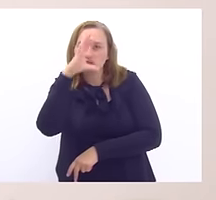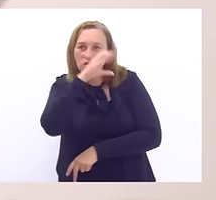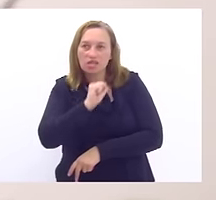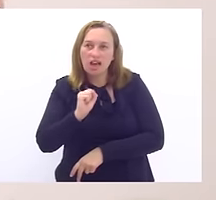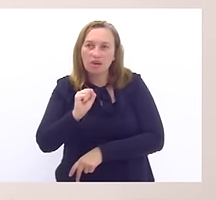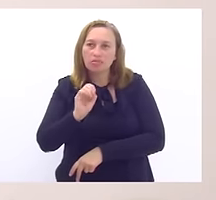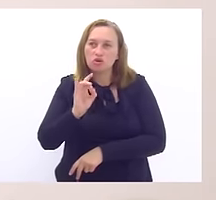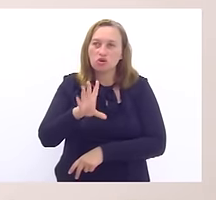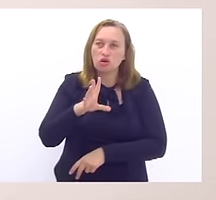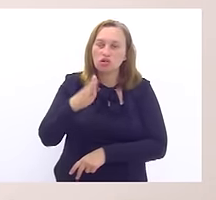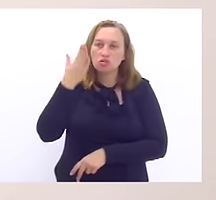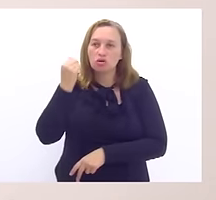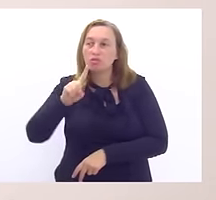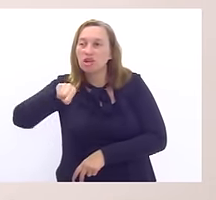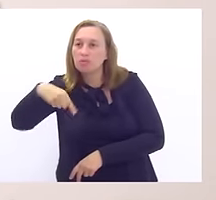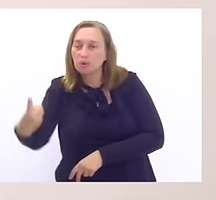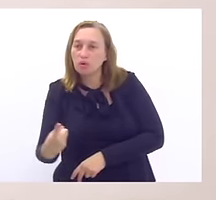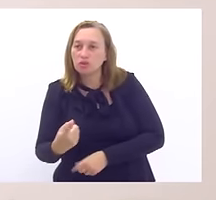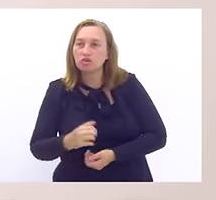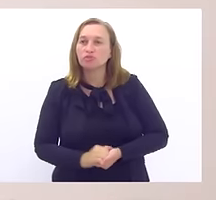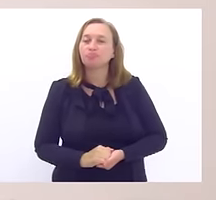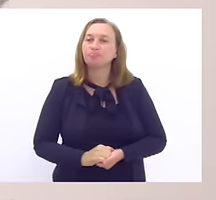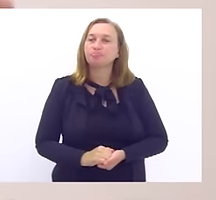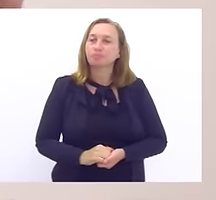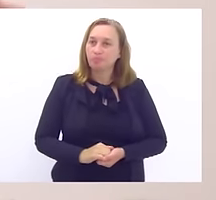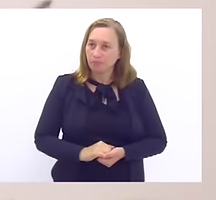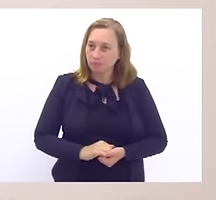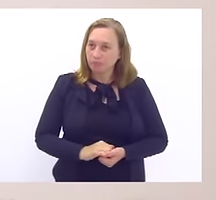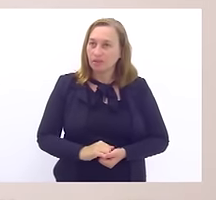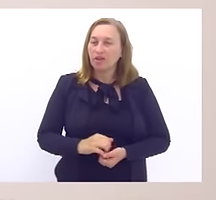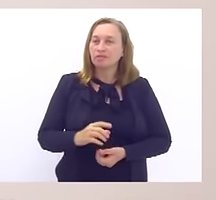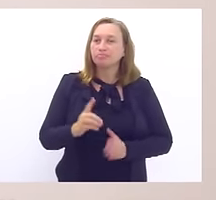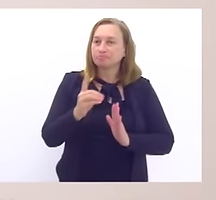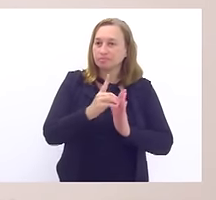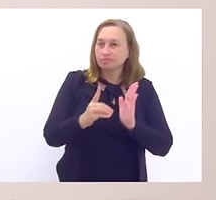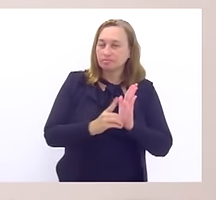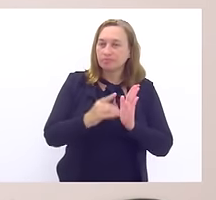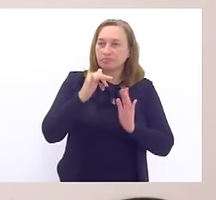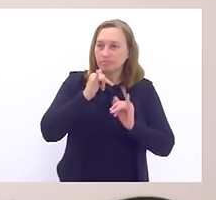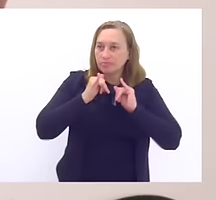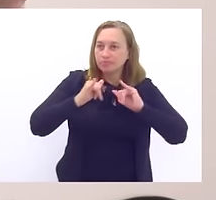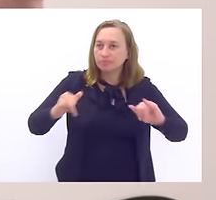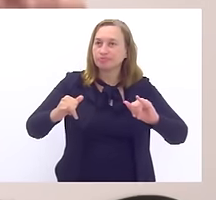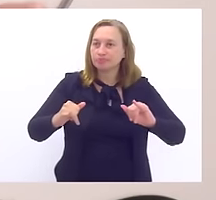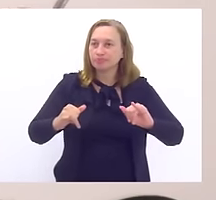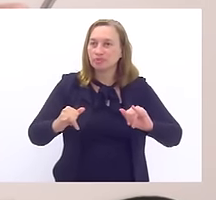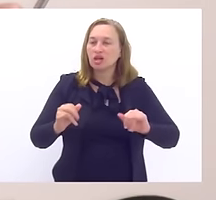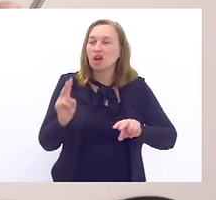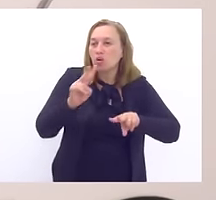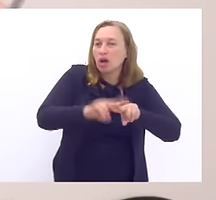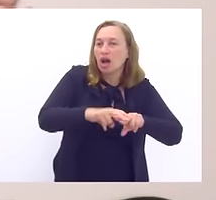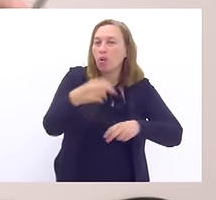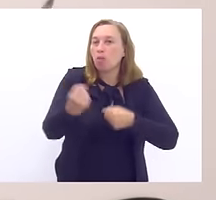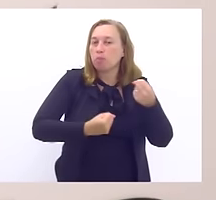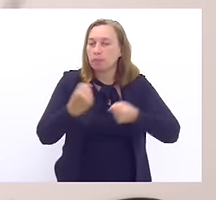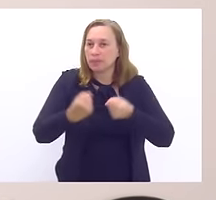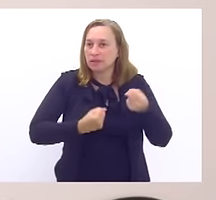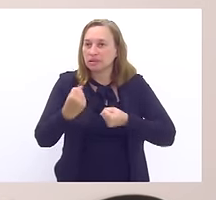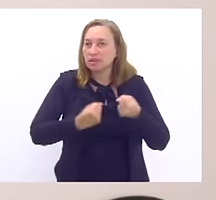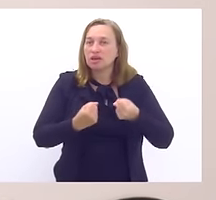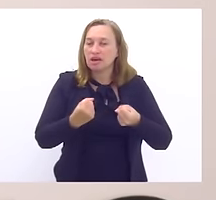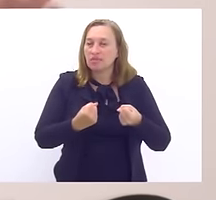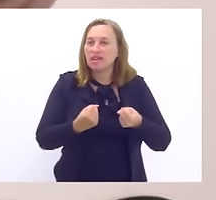eu queria perguntar ao décimo ser de praxe ao Detran de praxe as pessoas a pessoa tem um carro preso seu bem